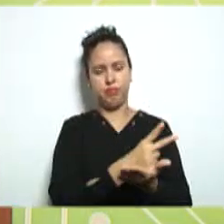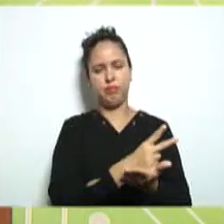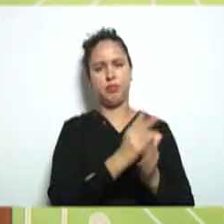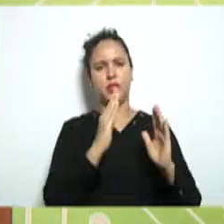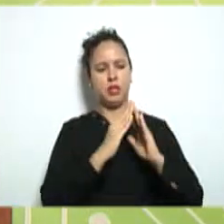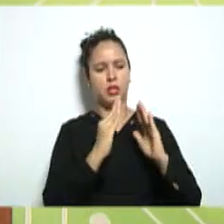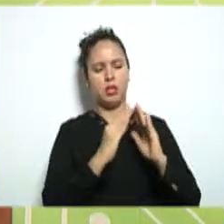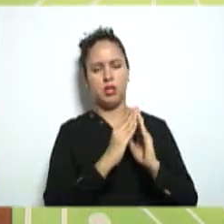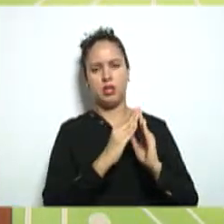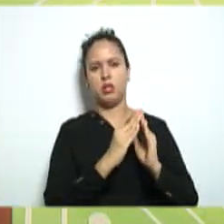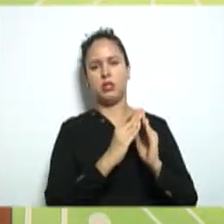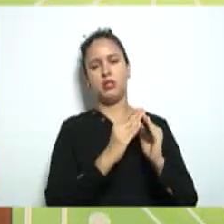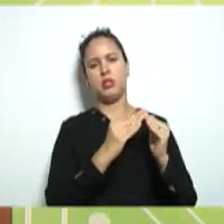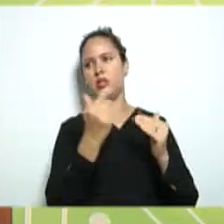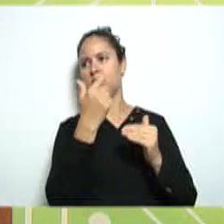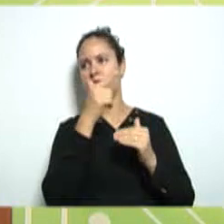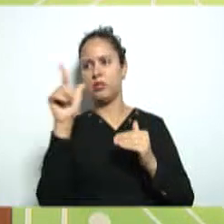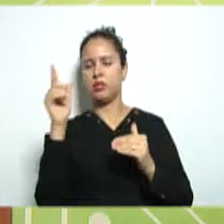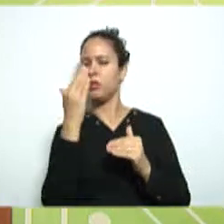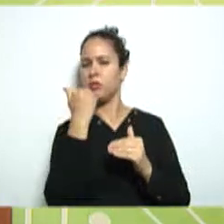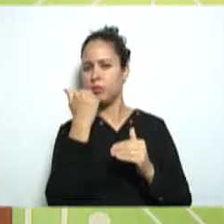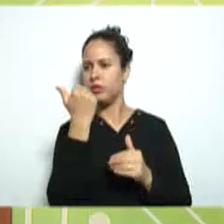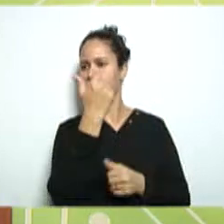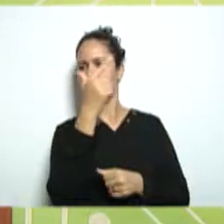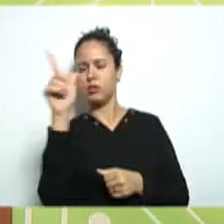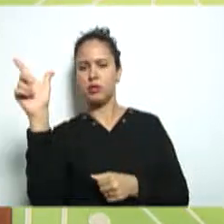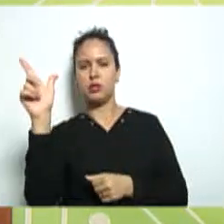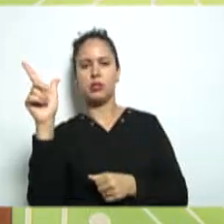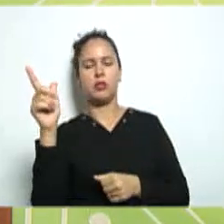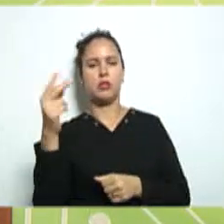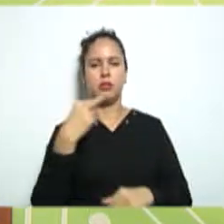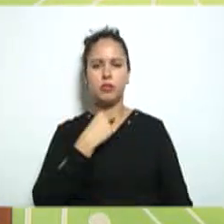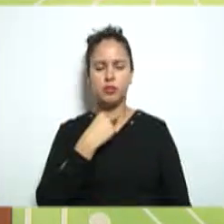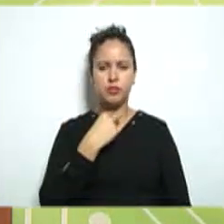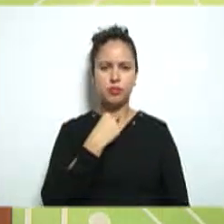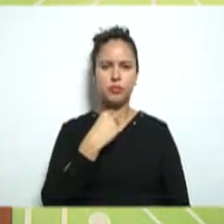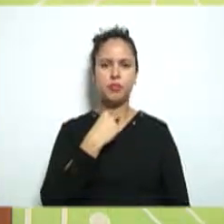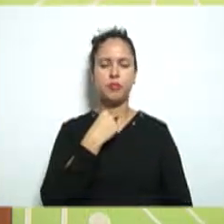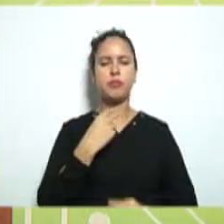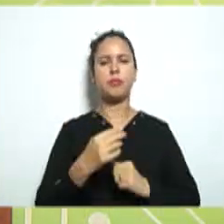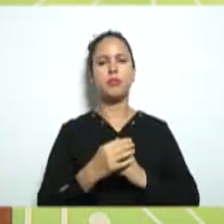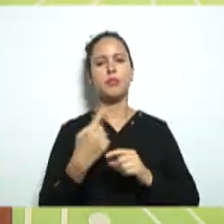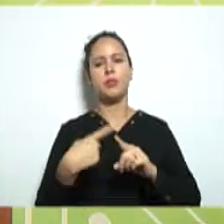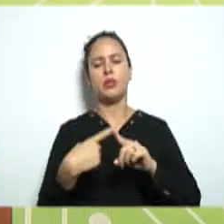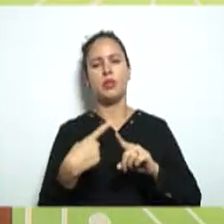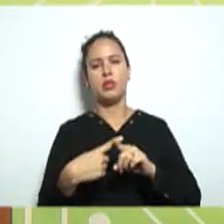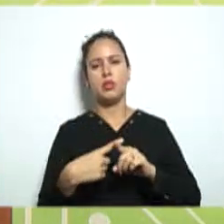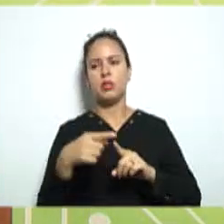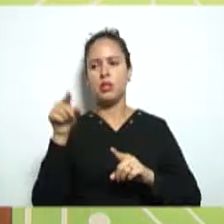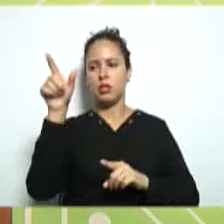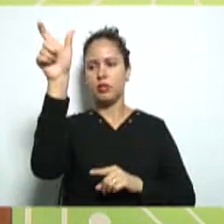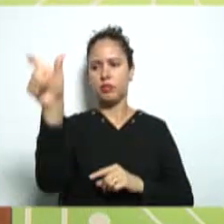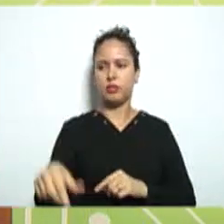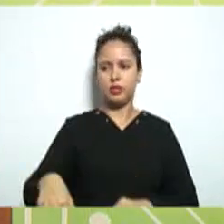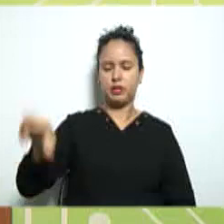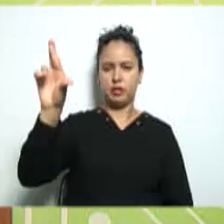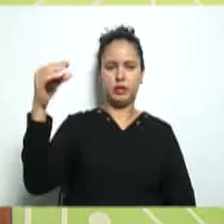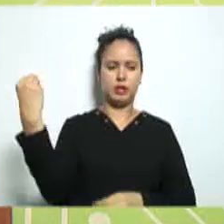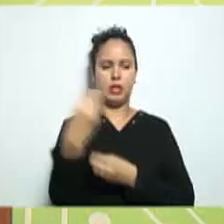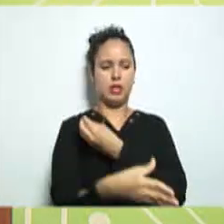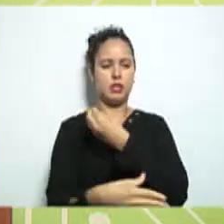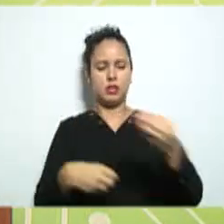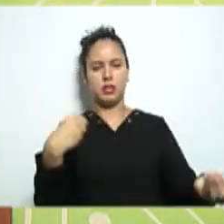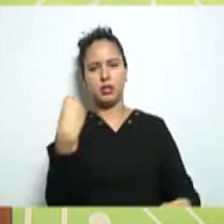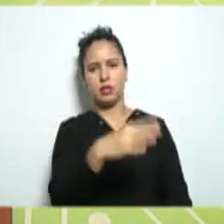trabalho, ele não pode comer em outro local, ele não pode plantar sua própria comida, porque quem fornece é o empregador